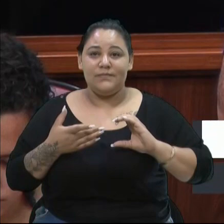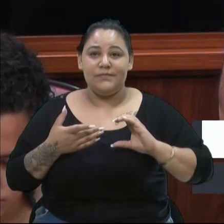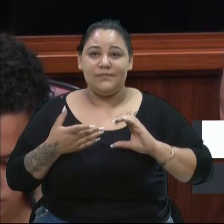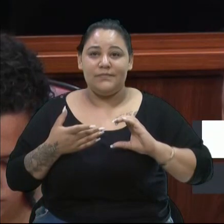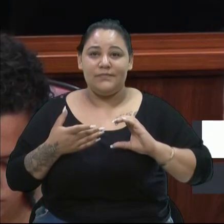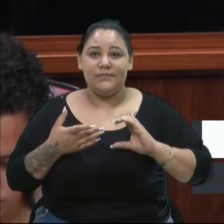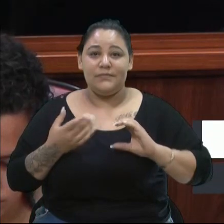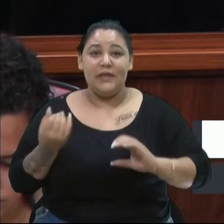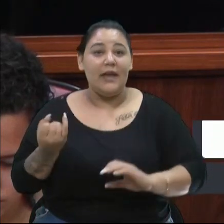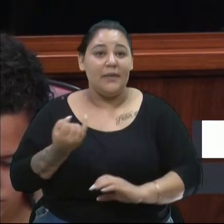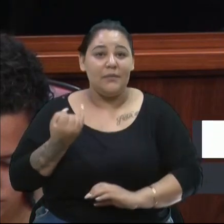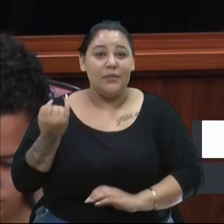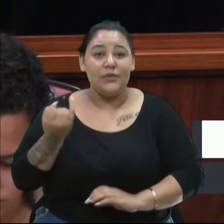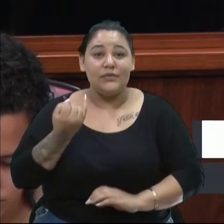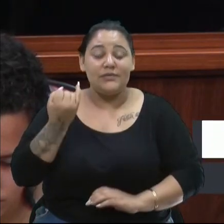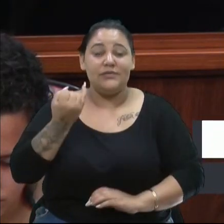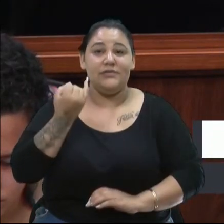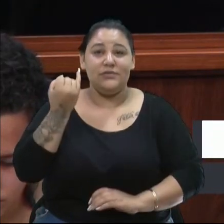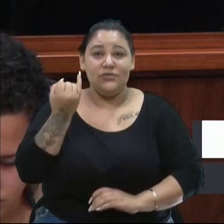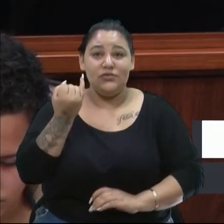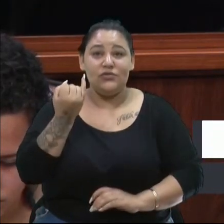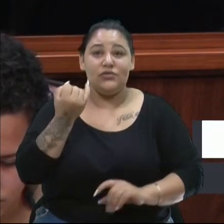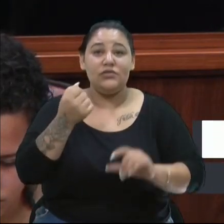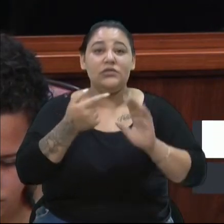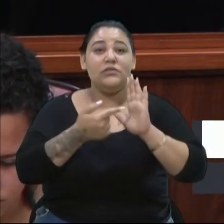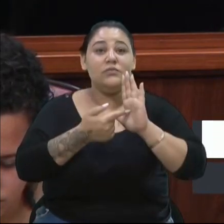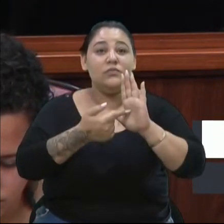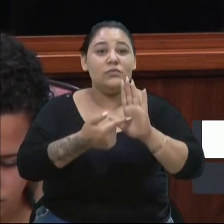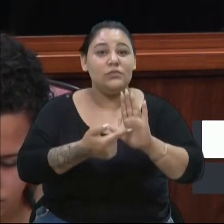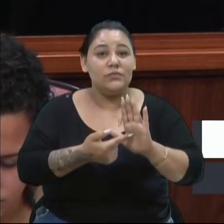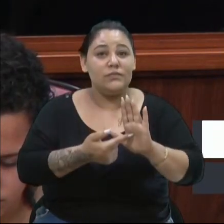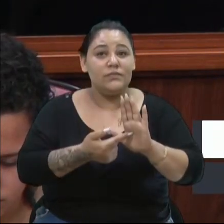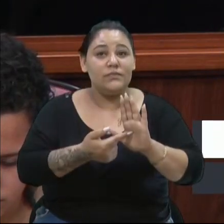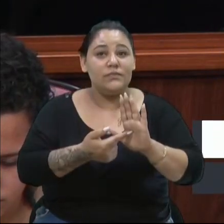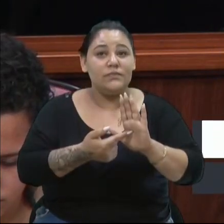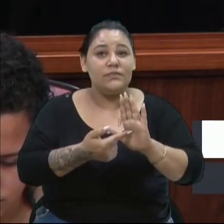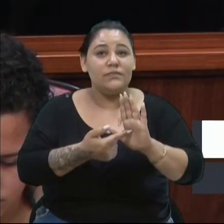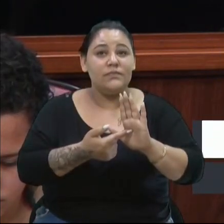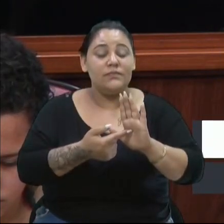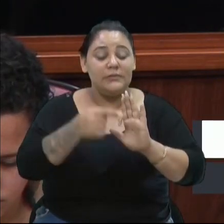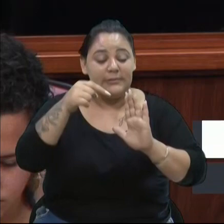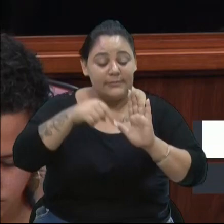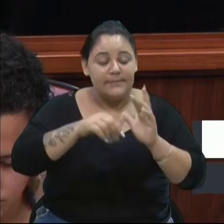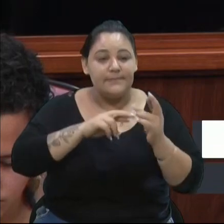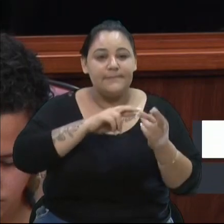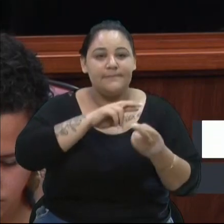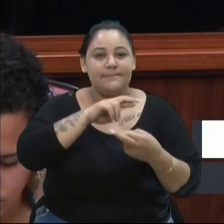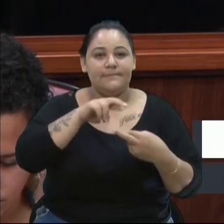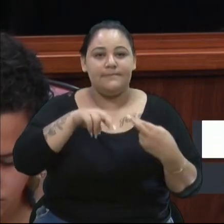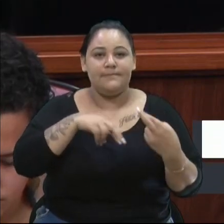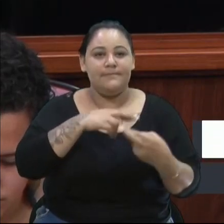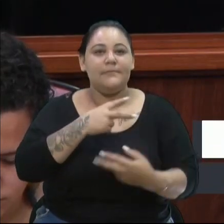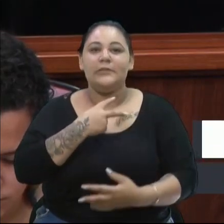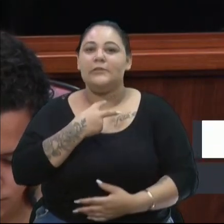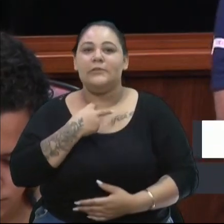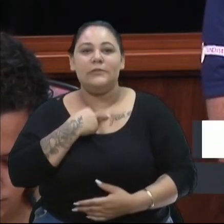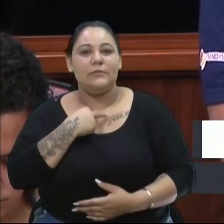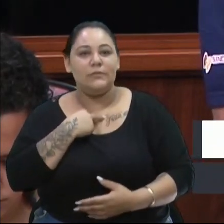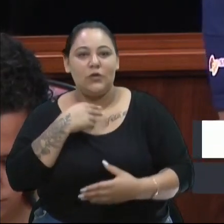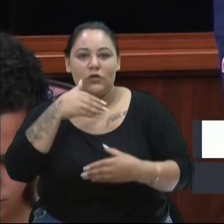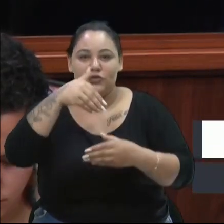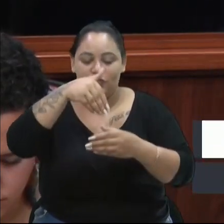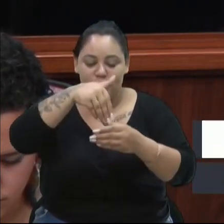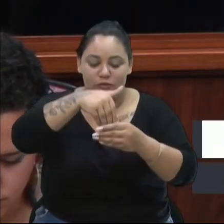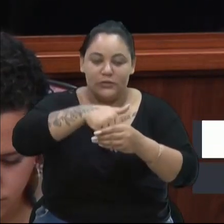suficientemente importantes e que demonstram que essa reforma não pode ser votada